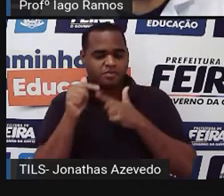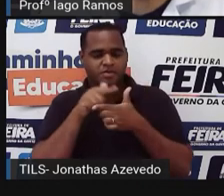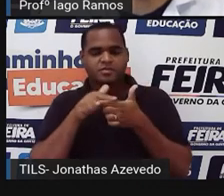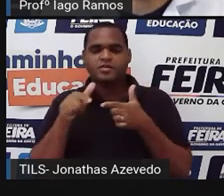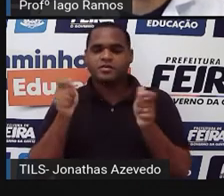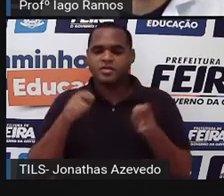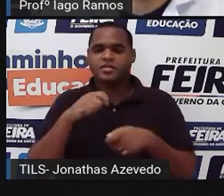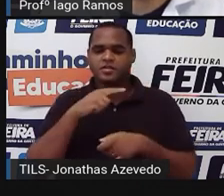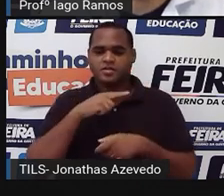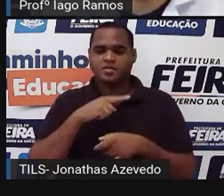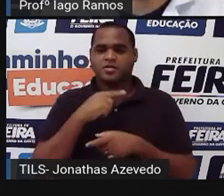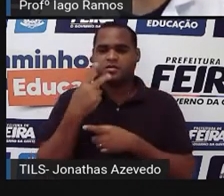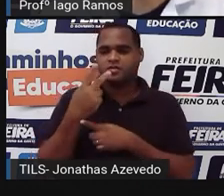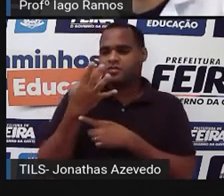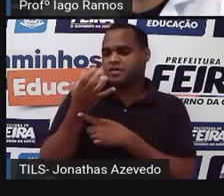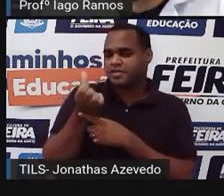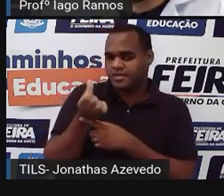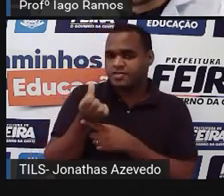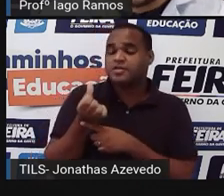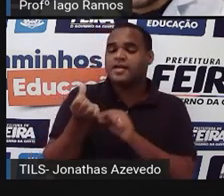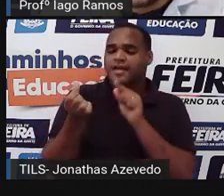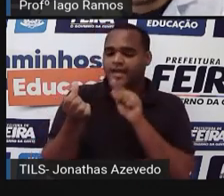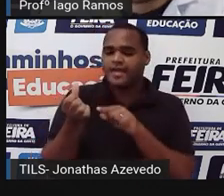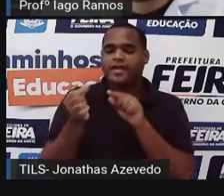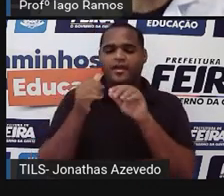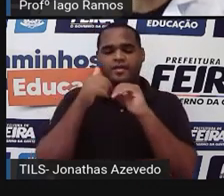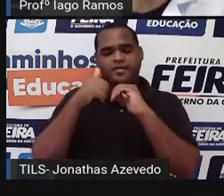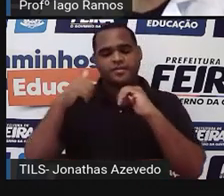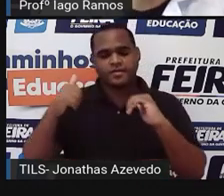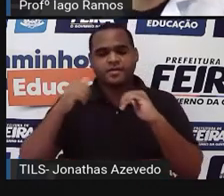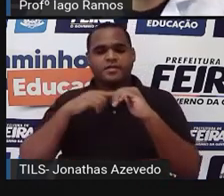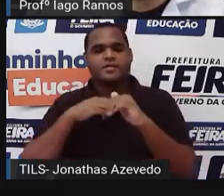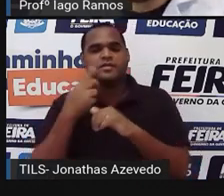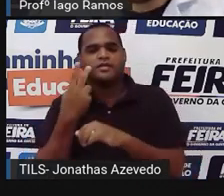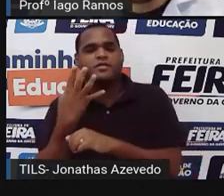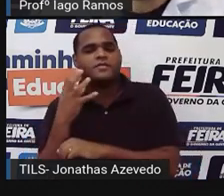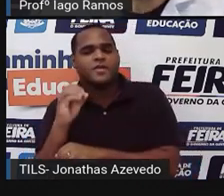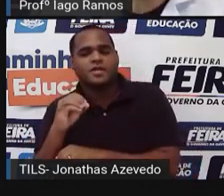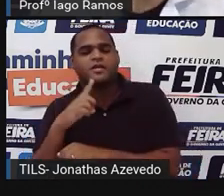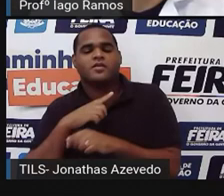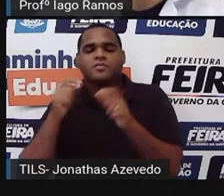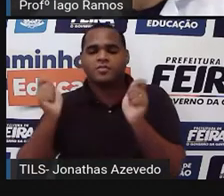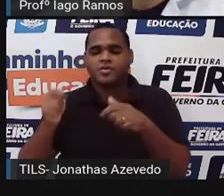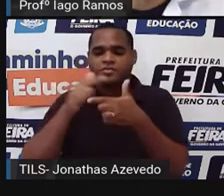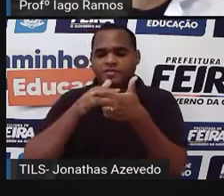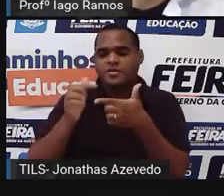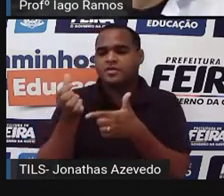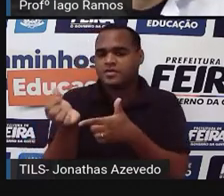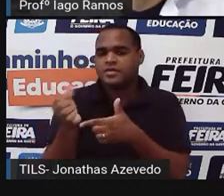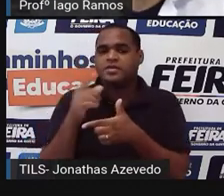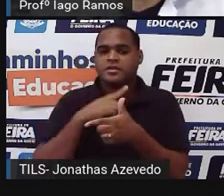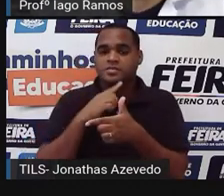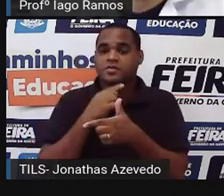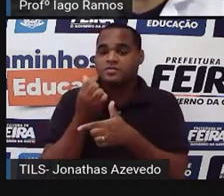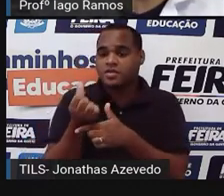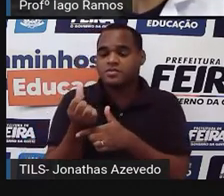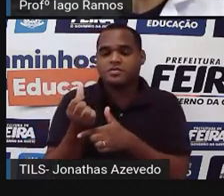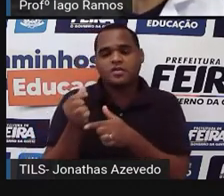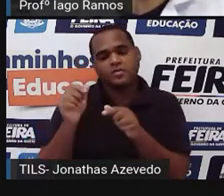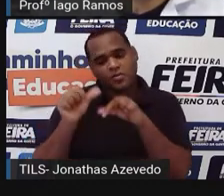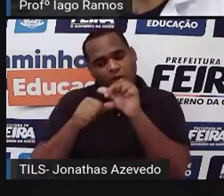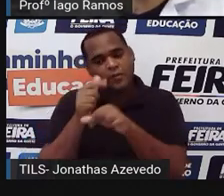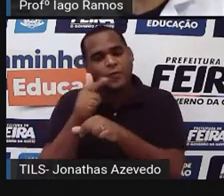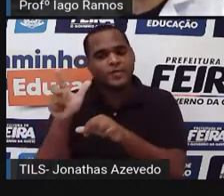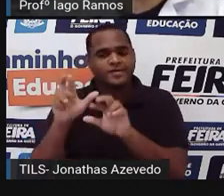então em duzentos e quarenta e seis eu separo o duzentos e quarenta que eu consigo dividir por seis e o seis pelo seis tá bom?